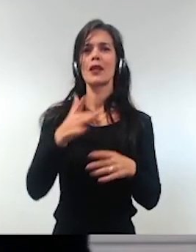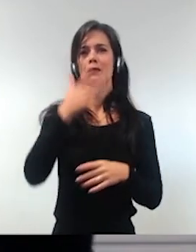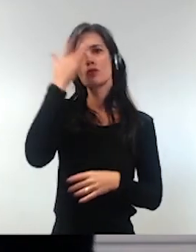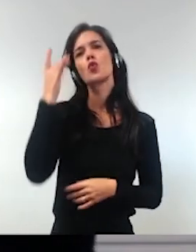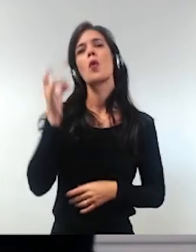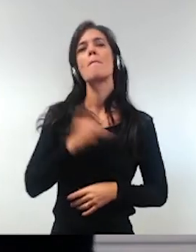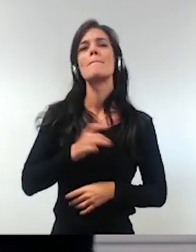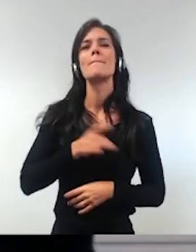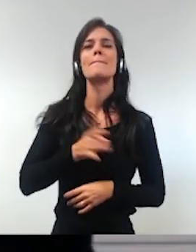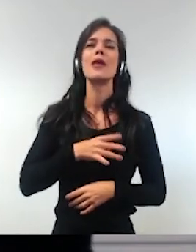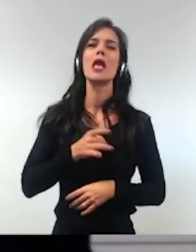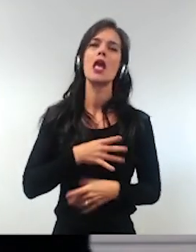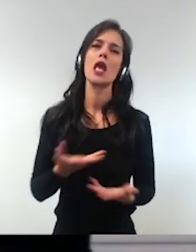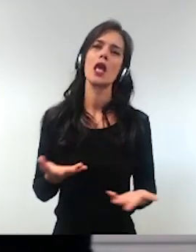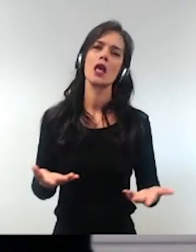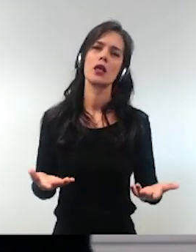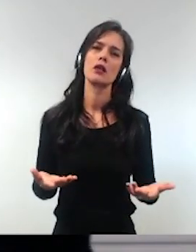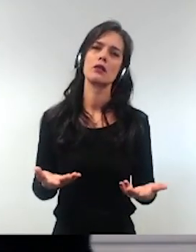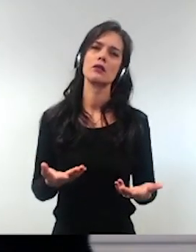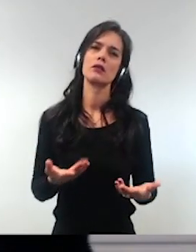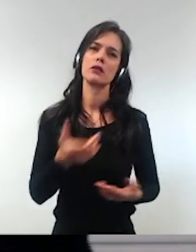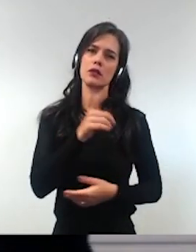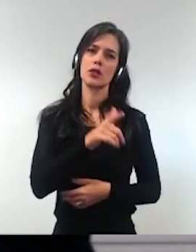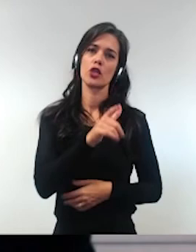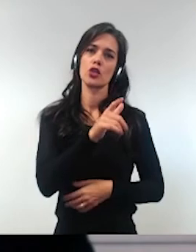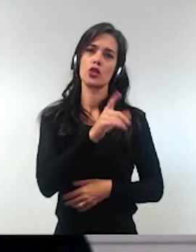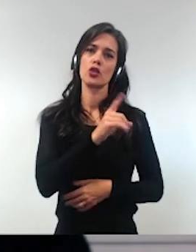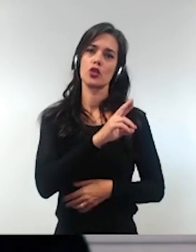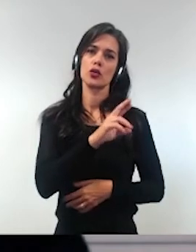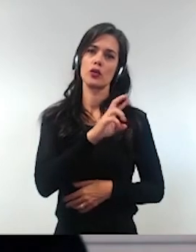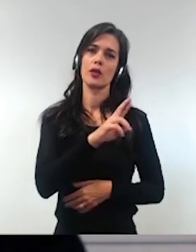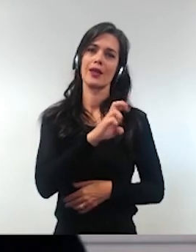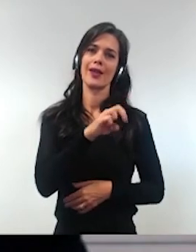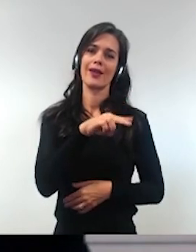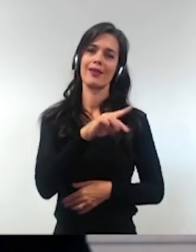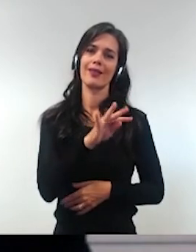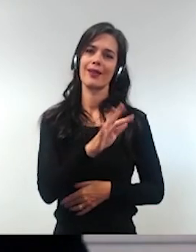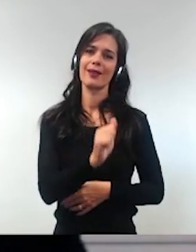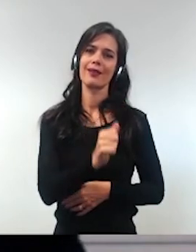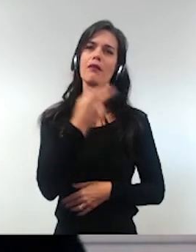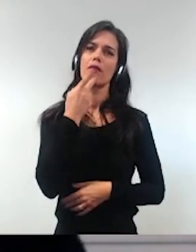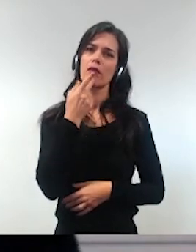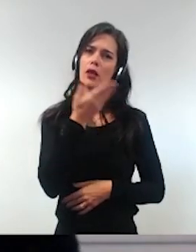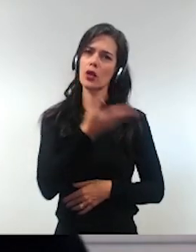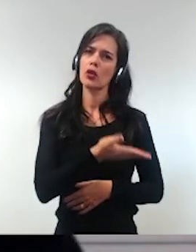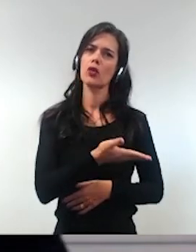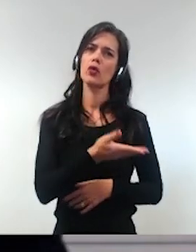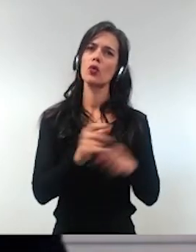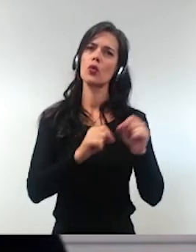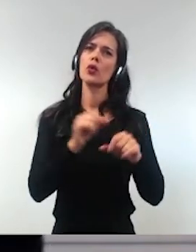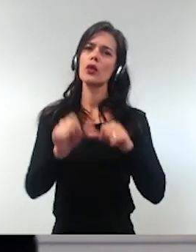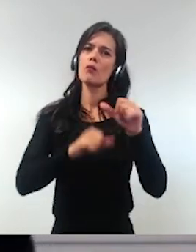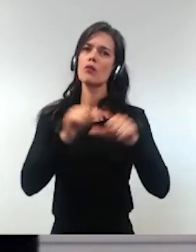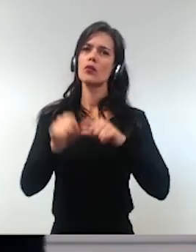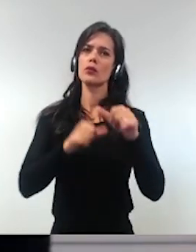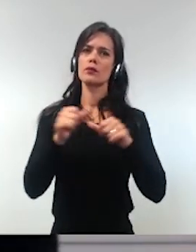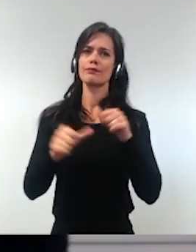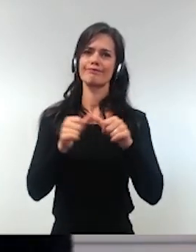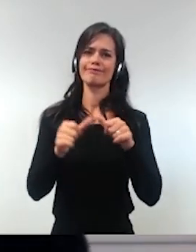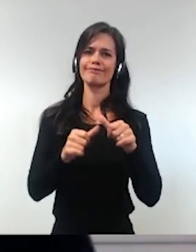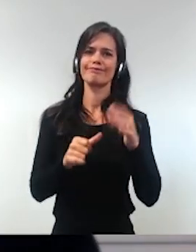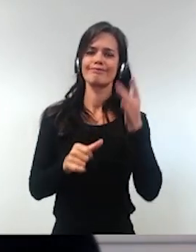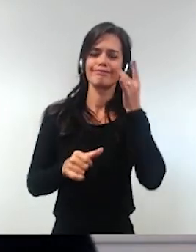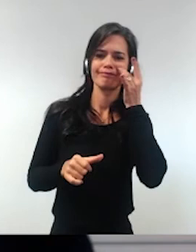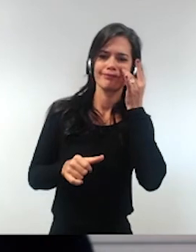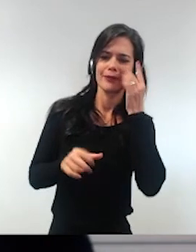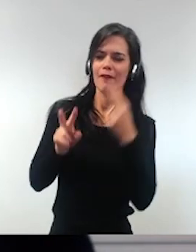muito grande, a doutora Renata falou aí, um medo muito grande de a questão da mudança, sair do físico para o